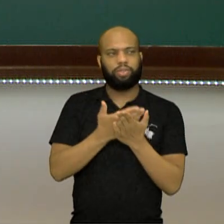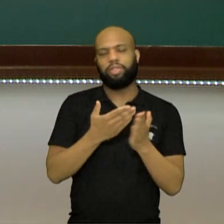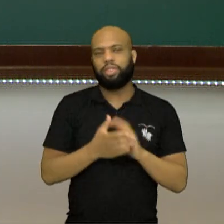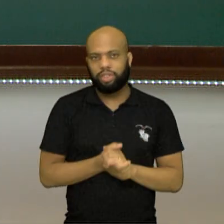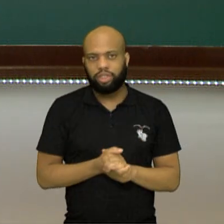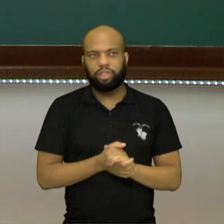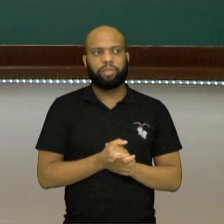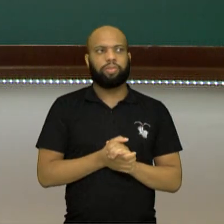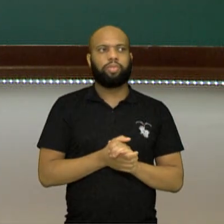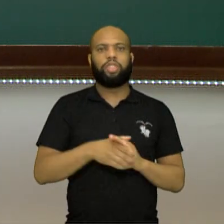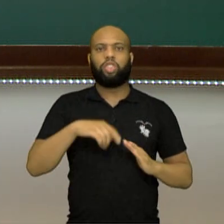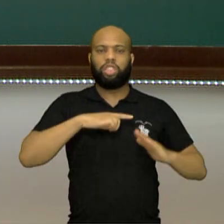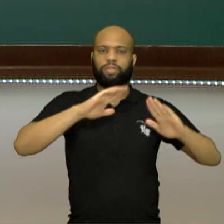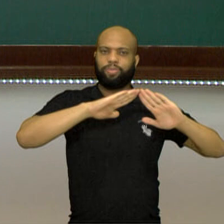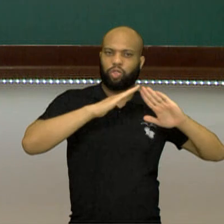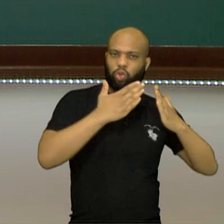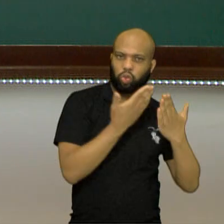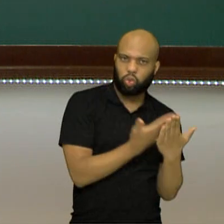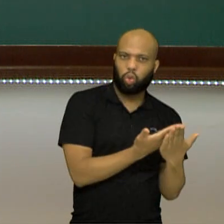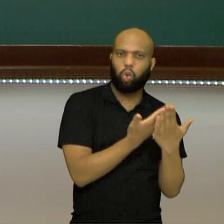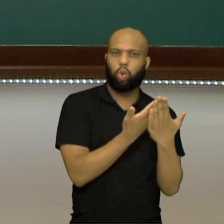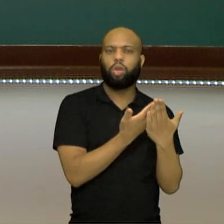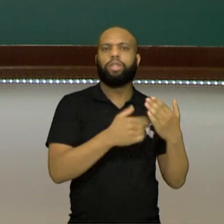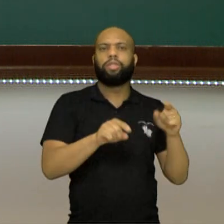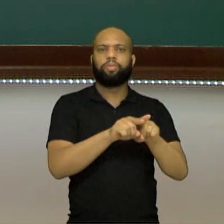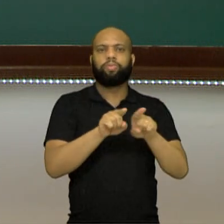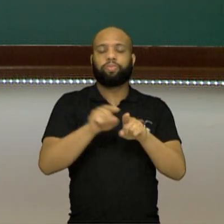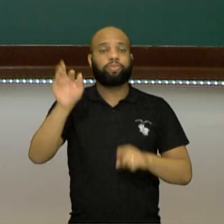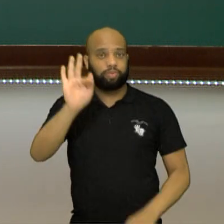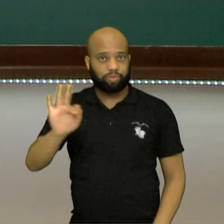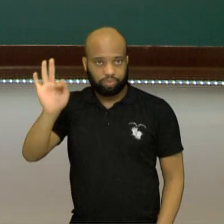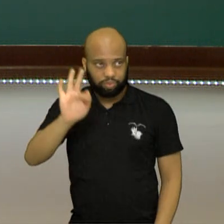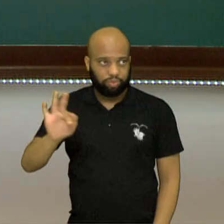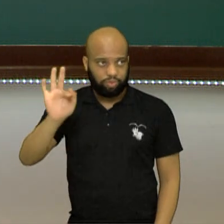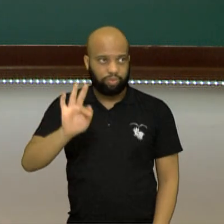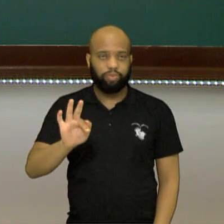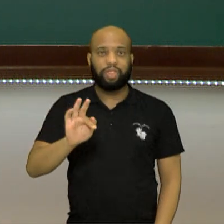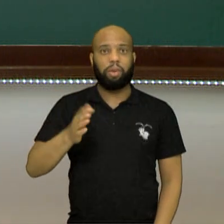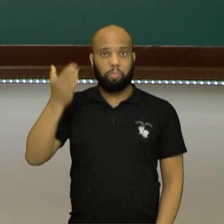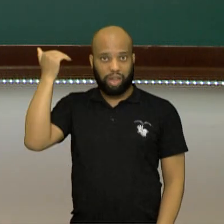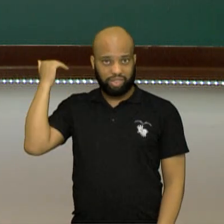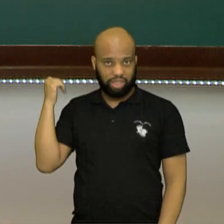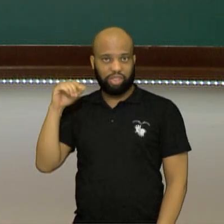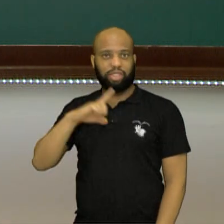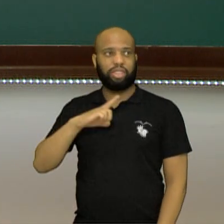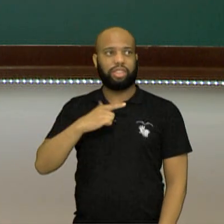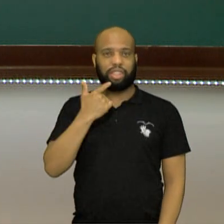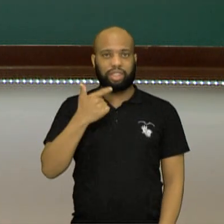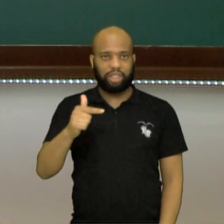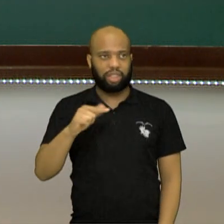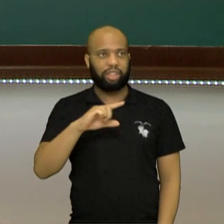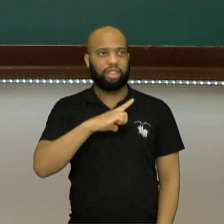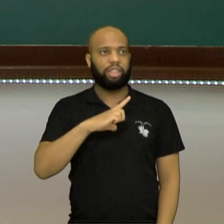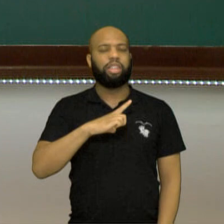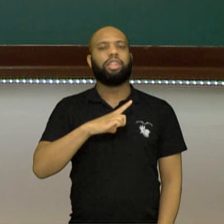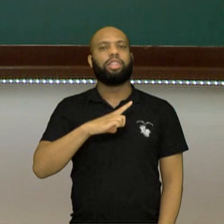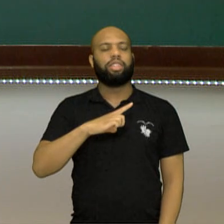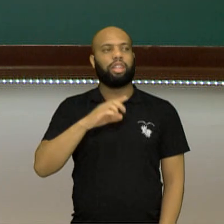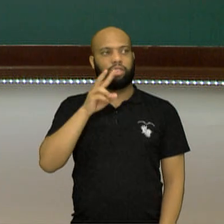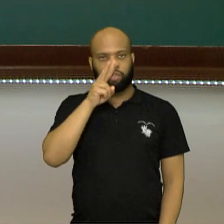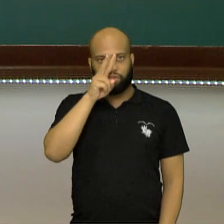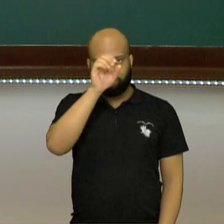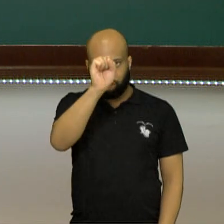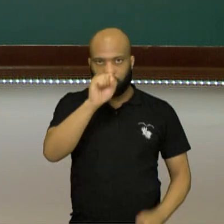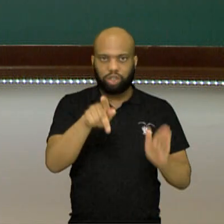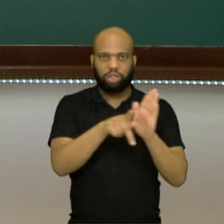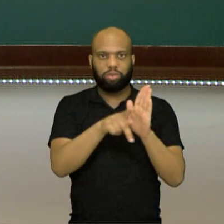em internatos e em faculdades de letras, elas realmente são muito presentes para a civilização